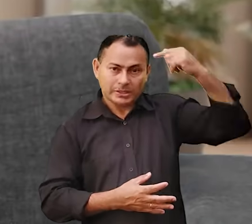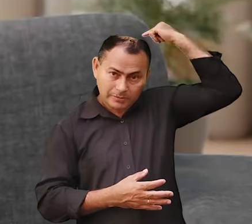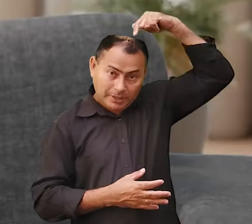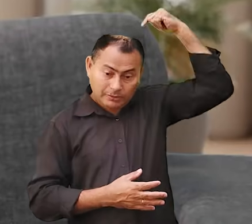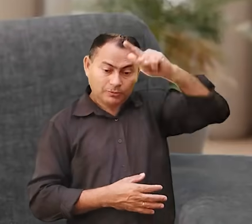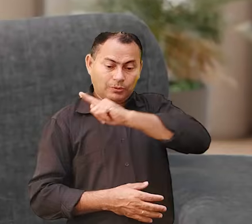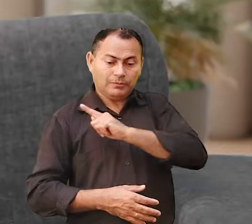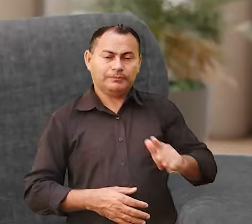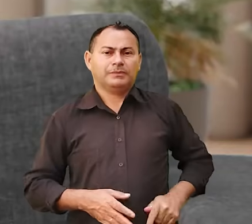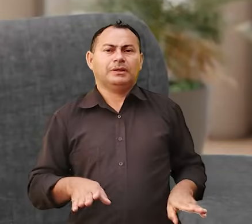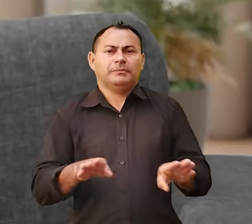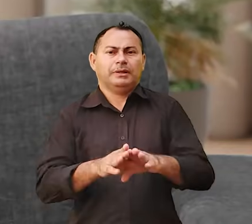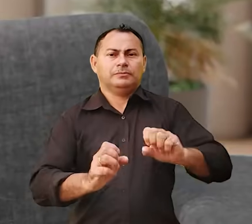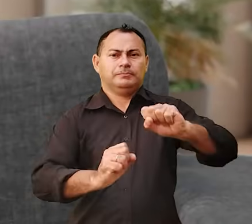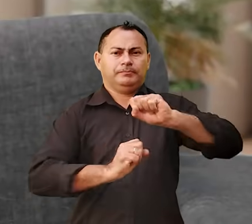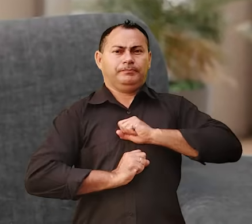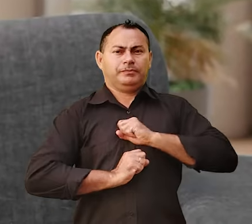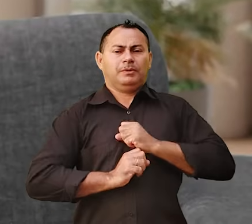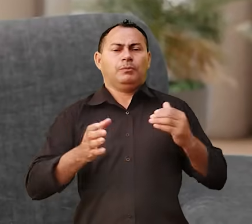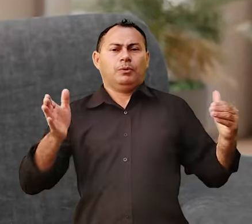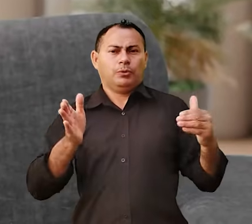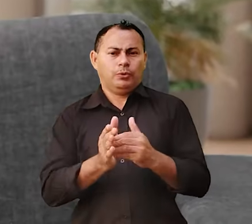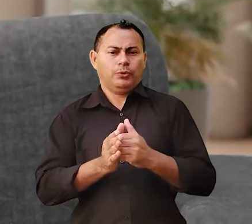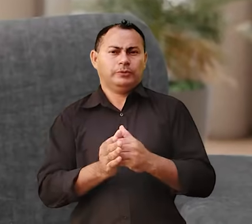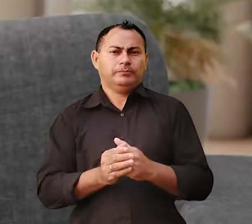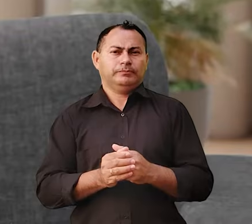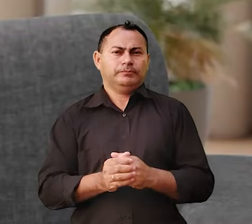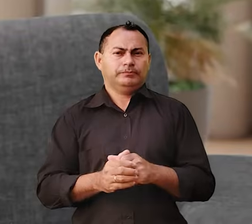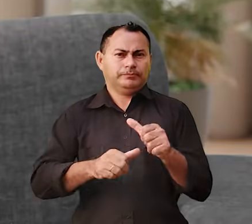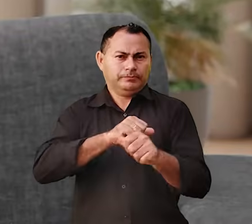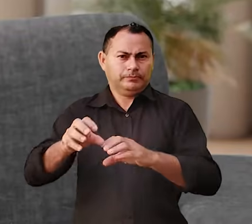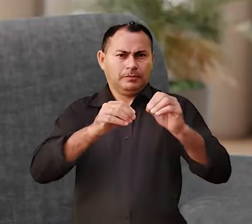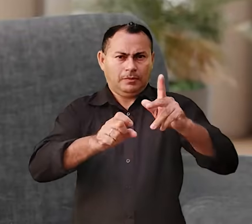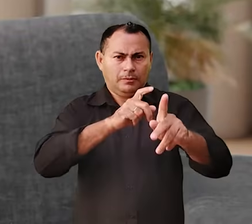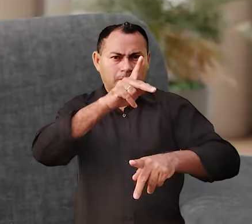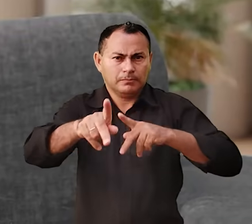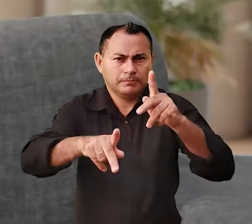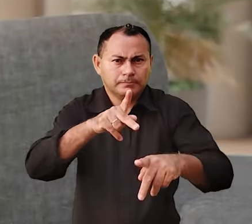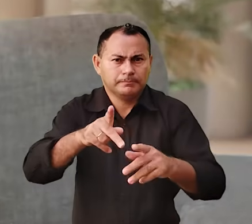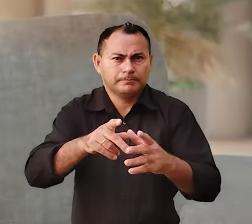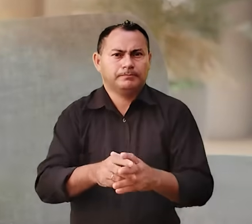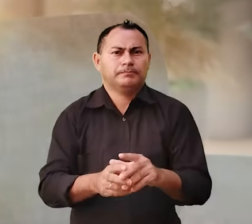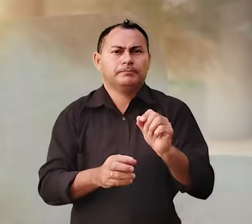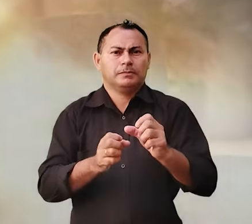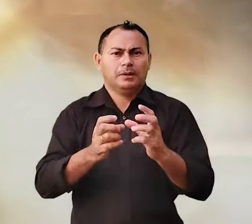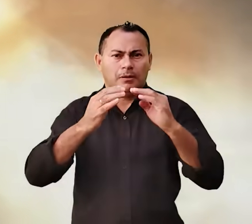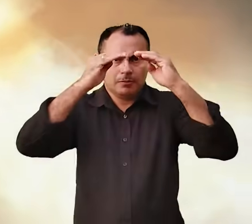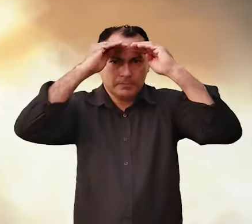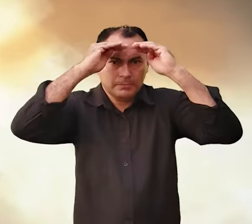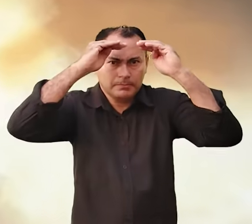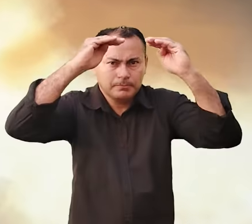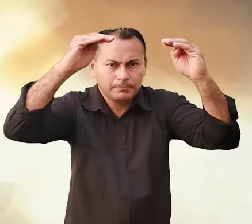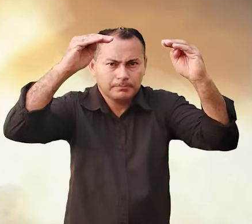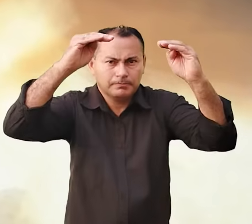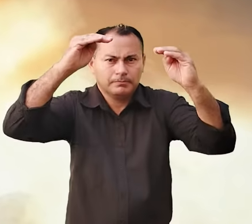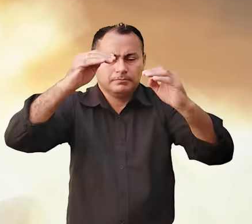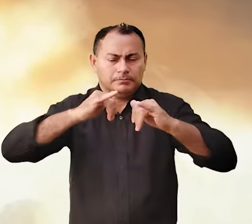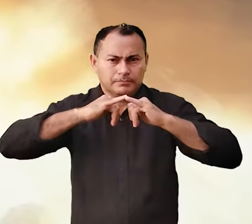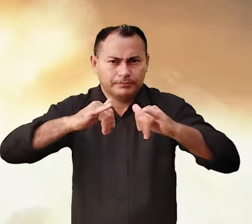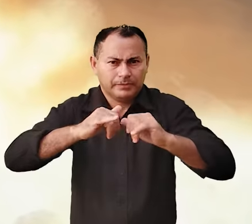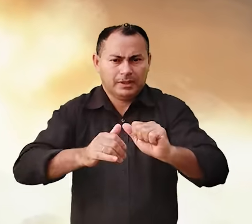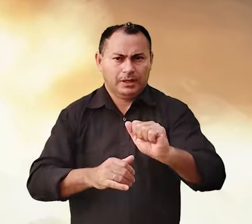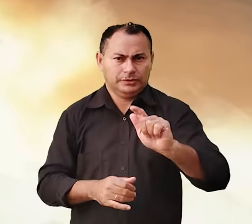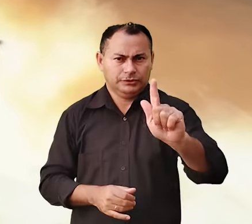do governador e depois o do sumo sacerdote e por último o do remanescente do povo, para que eles